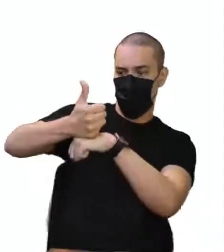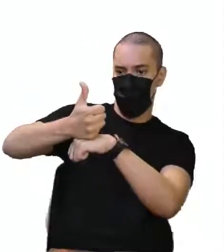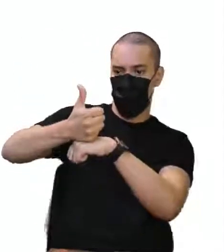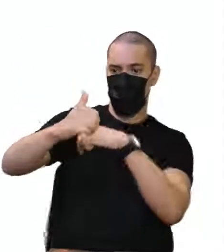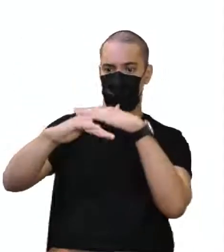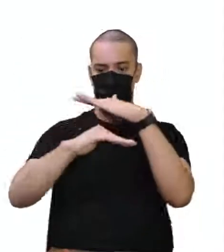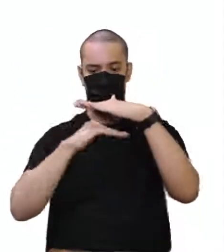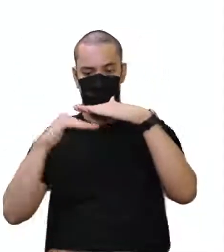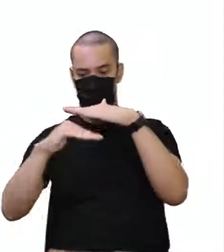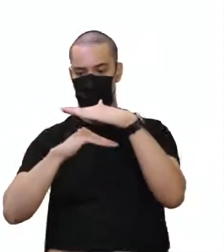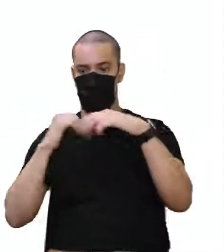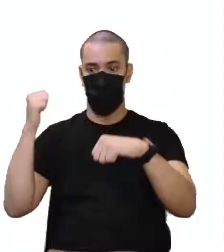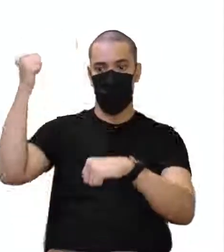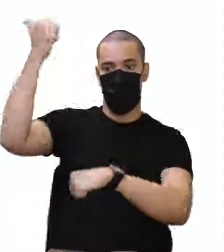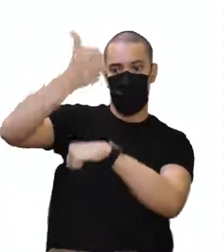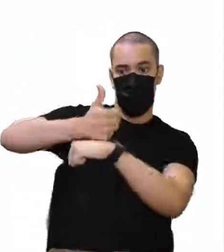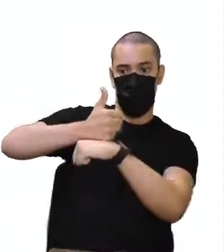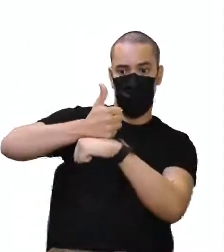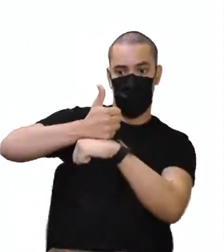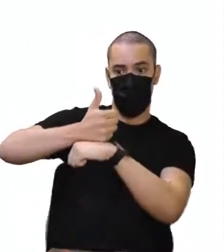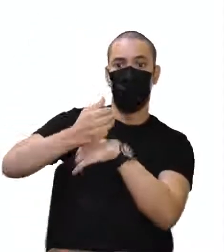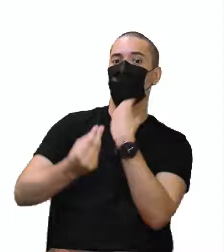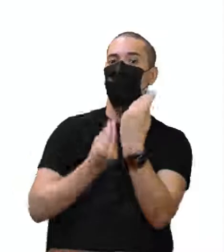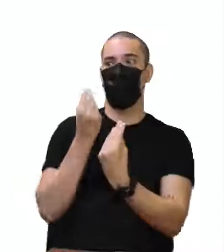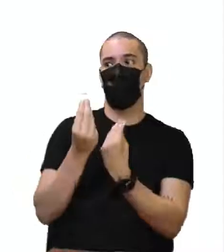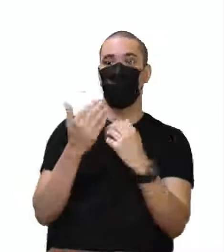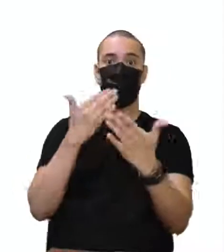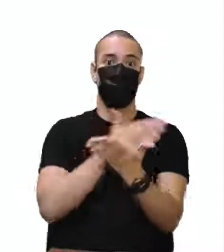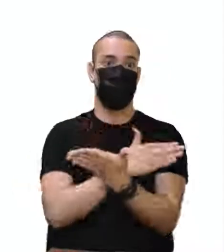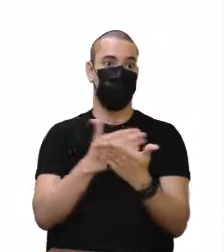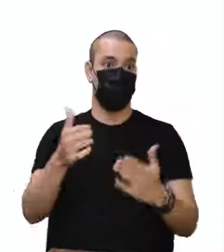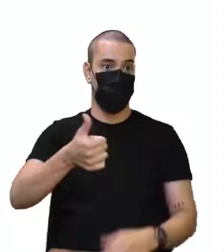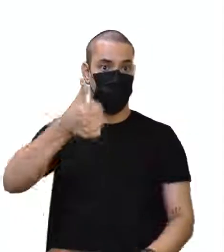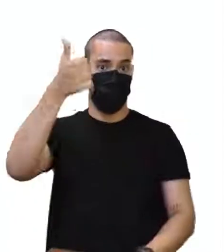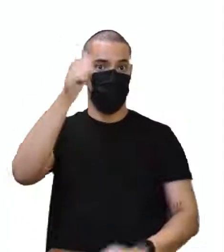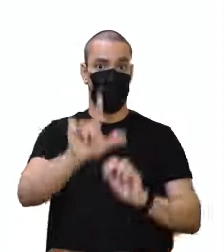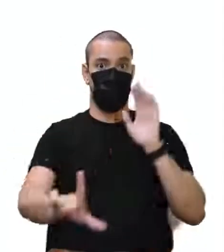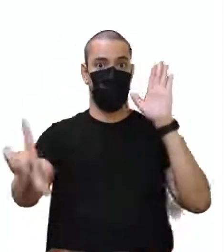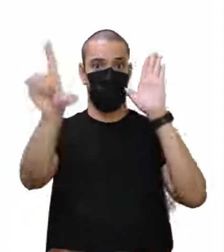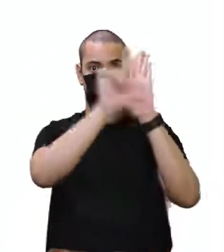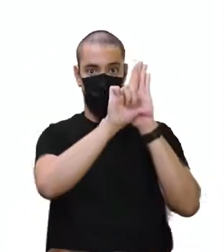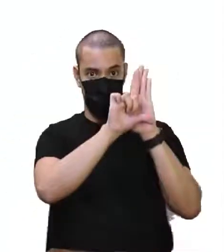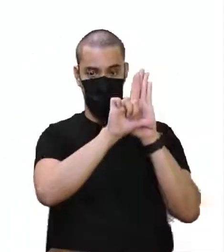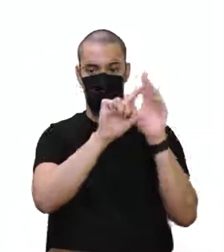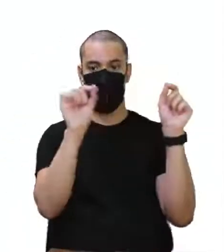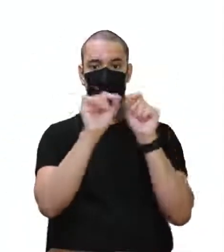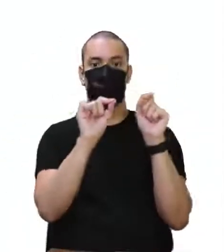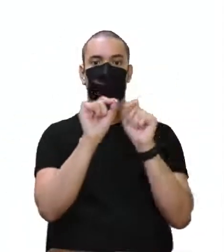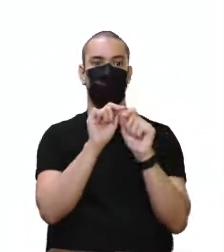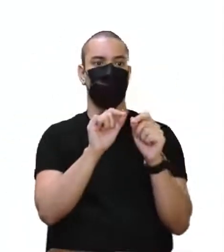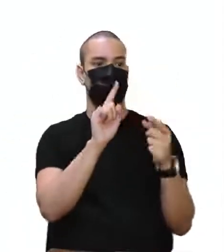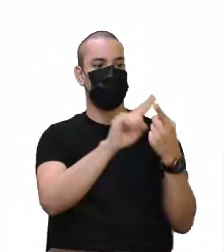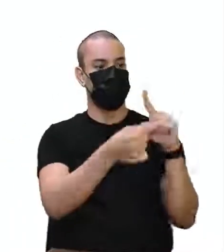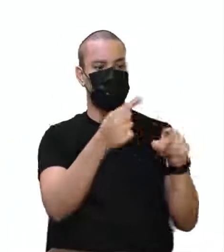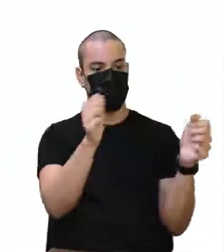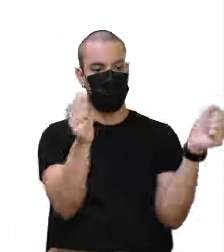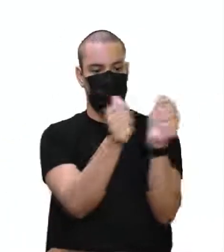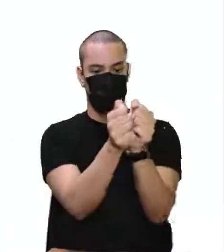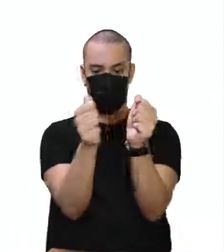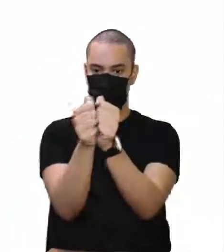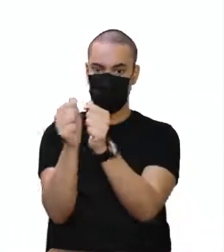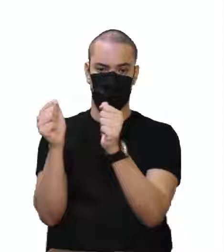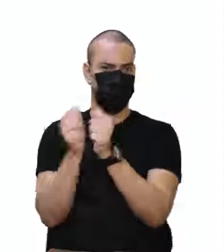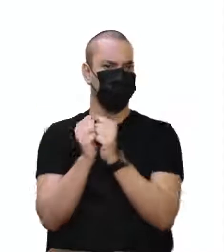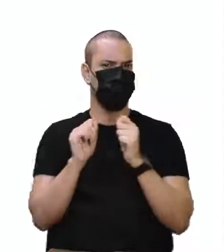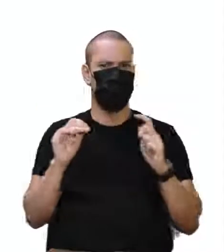recessividade? Ele foi, a partir da primeira lei, dos cruzamentos que ele estabeleceu, para todas